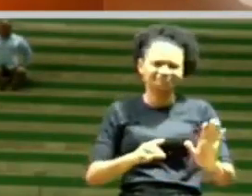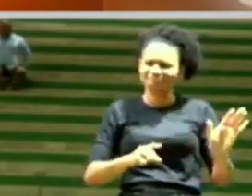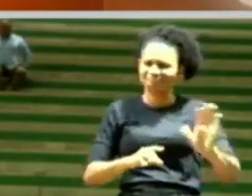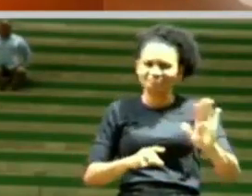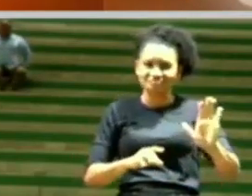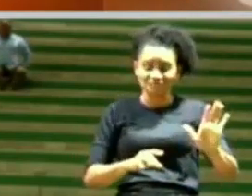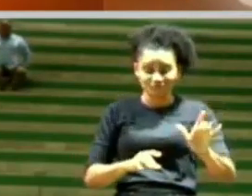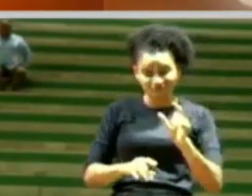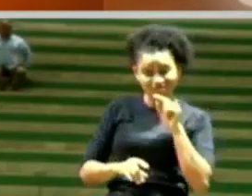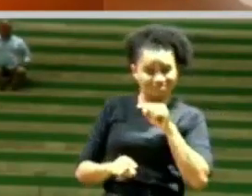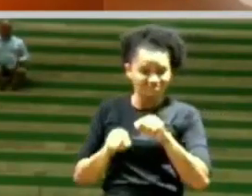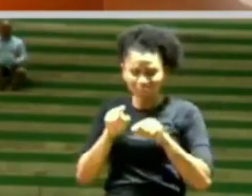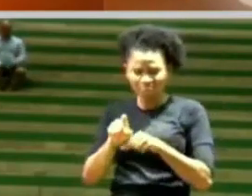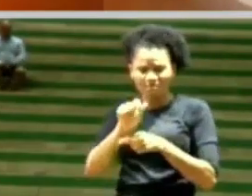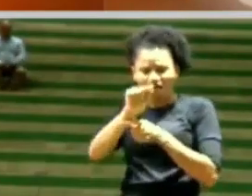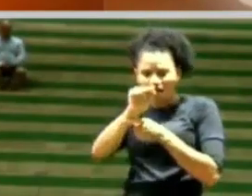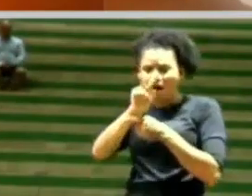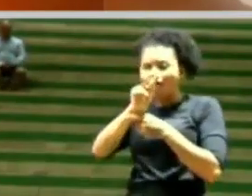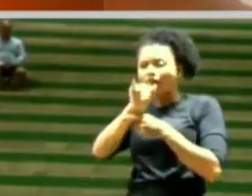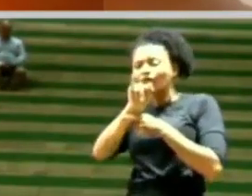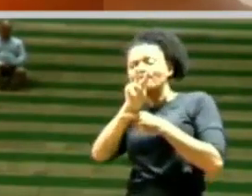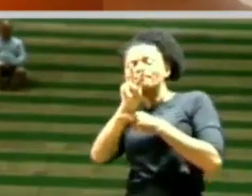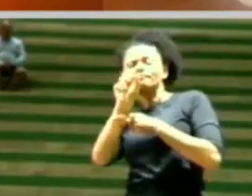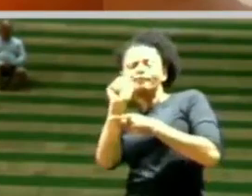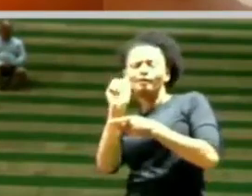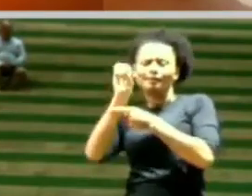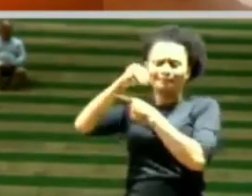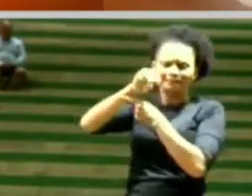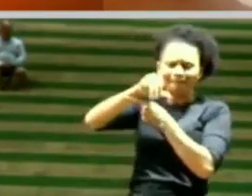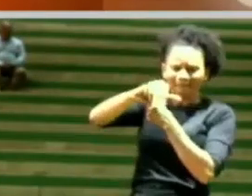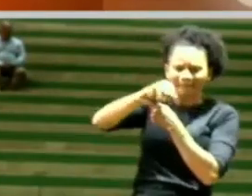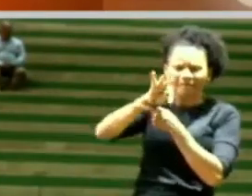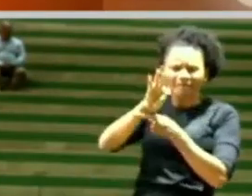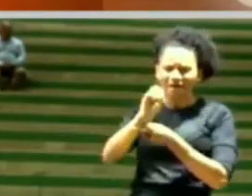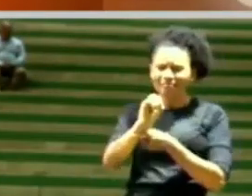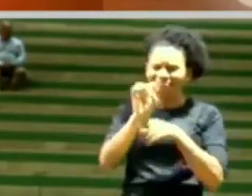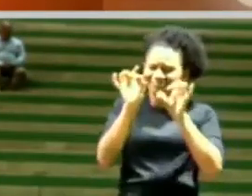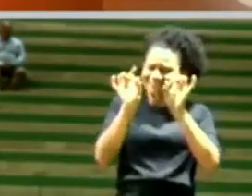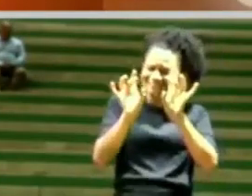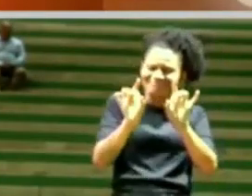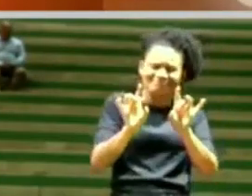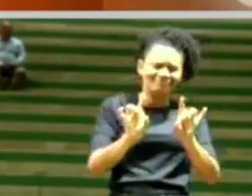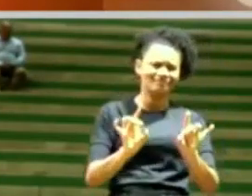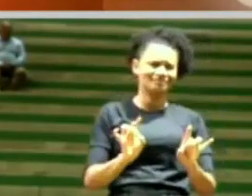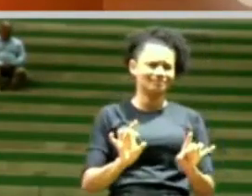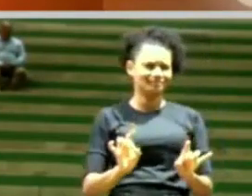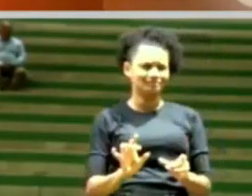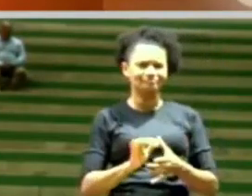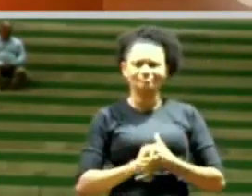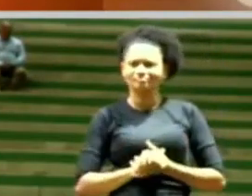se avivamento é algo tão especial